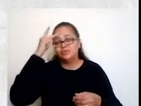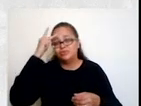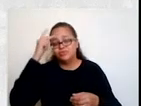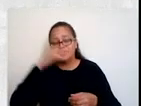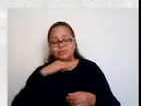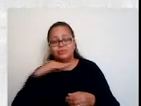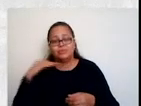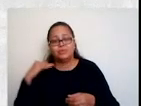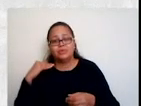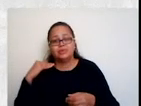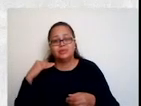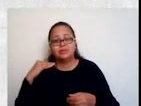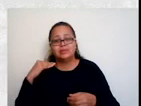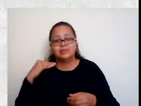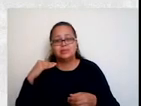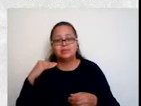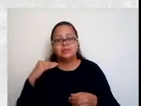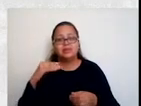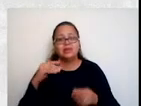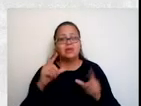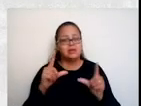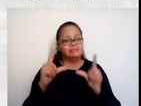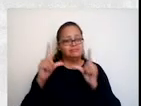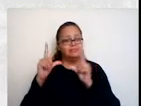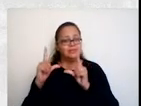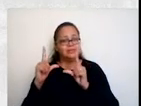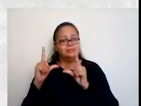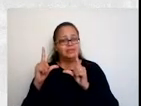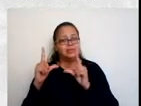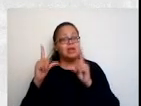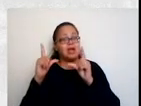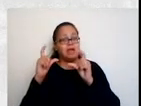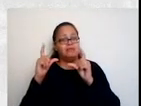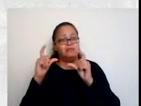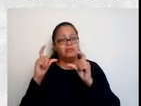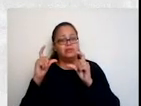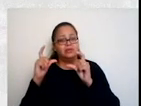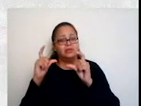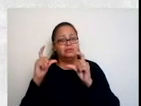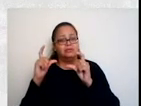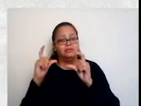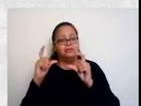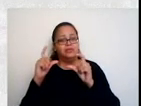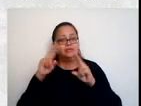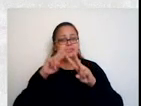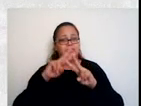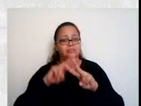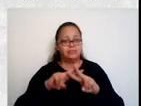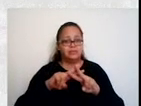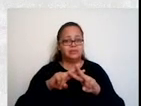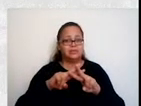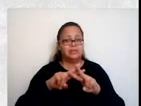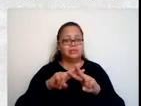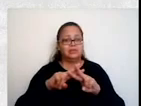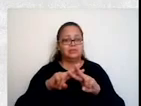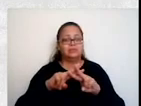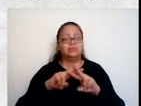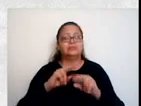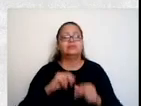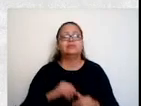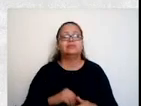mortos. Observem a imagem acima, pessoal. Na fotografia, os prisioneiros do